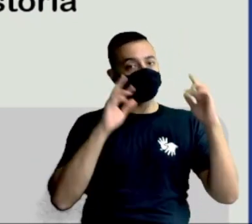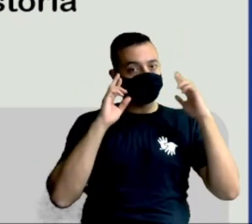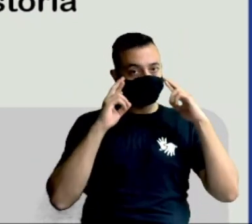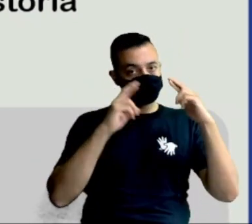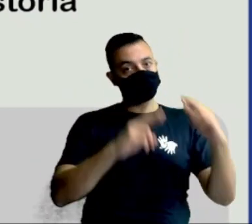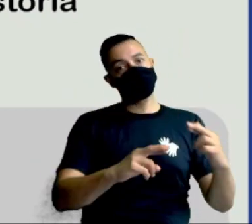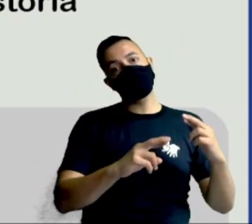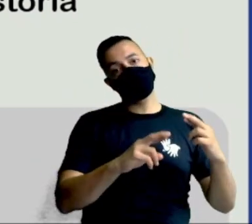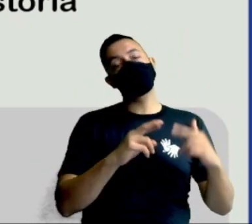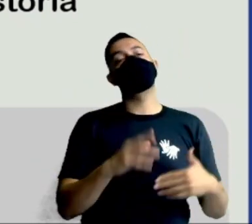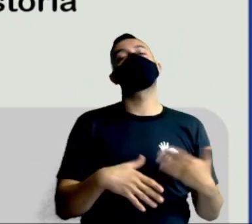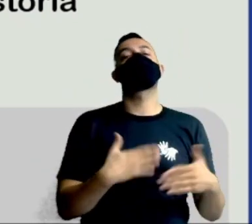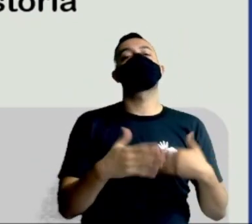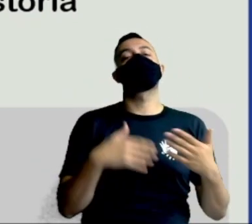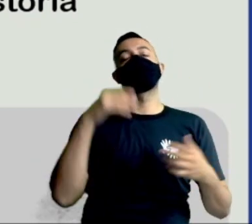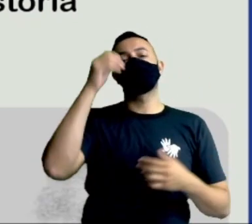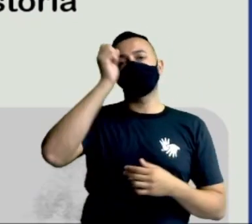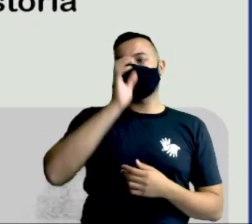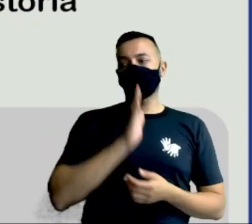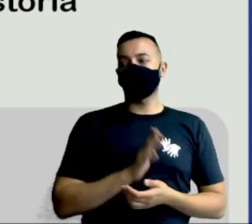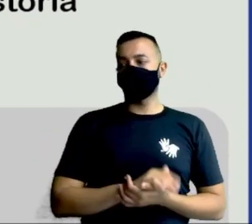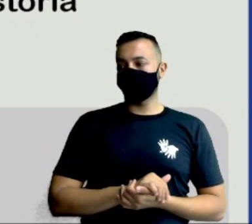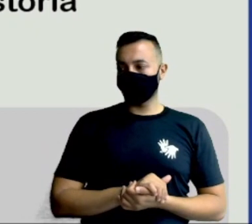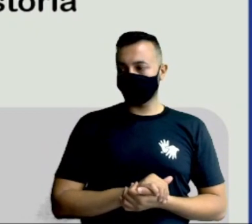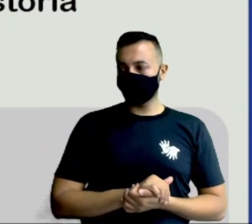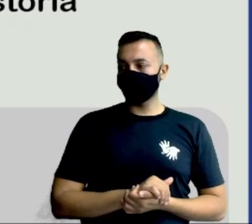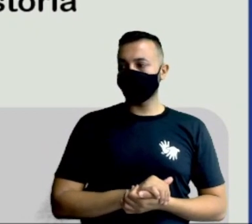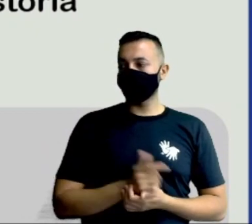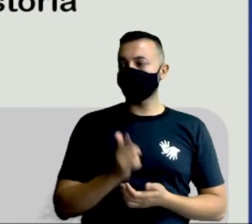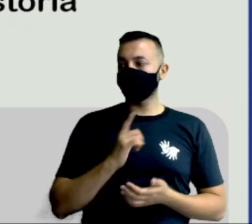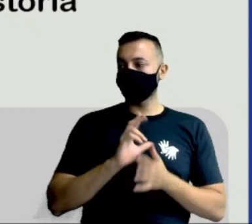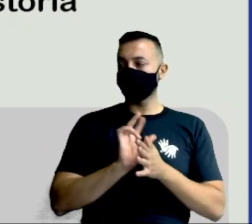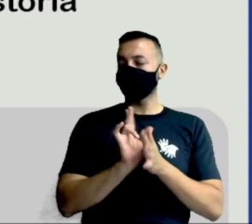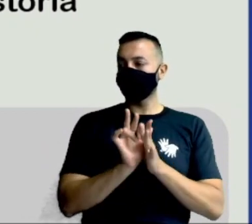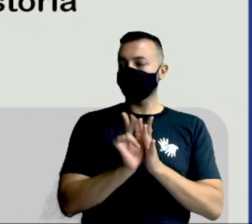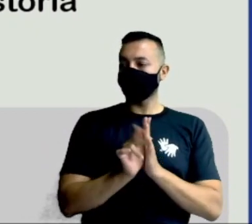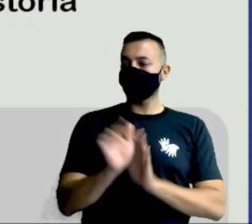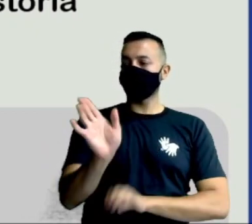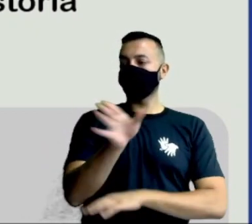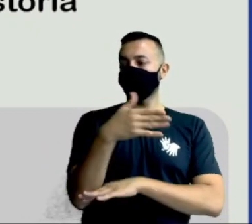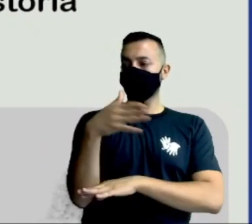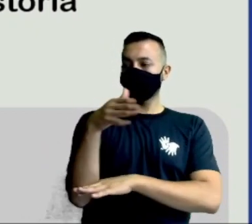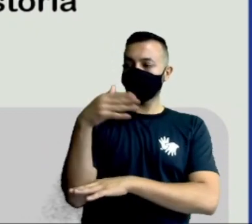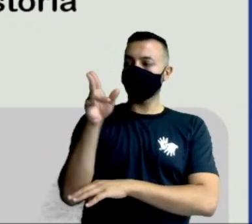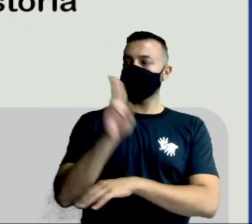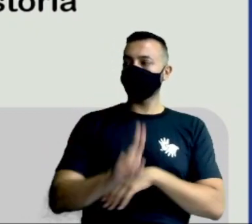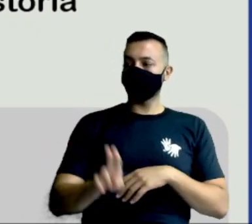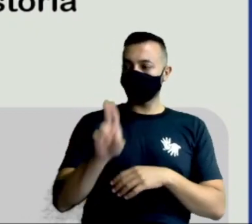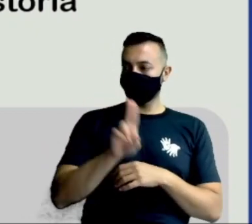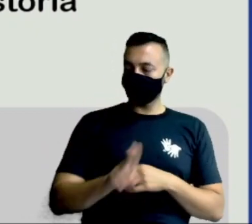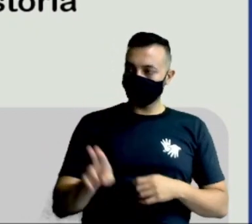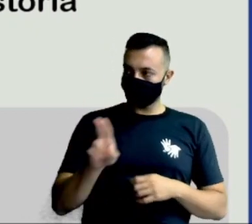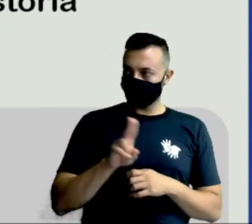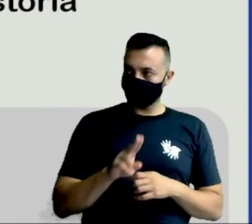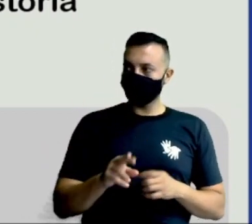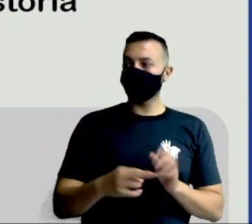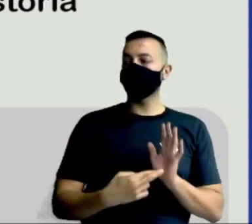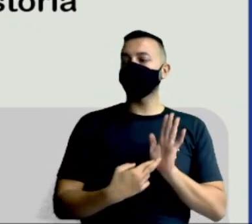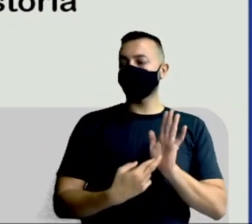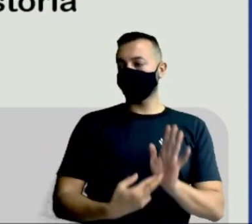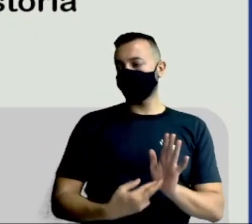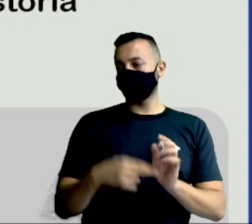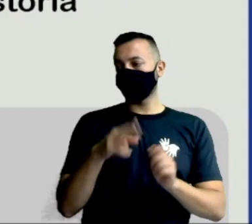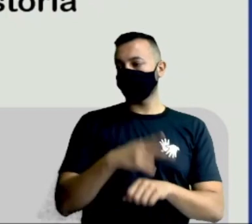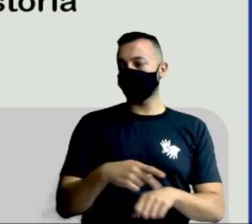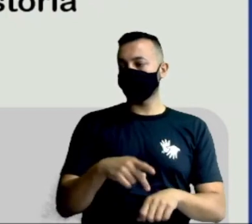aprender com a história da construção do Brasil. Então, nós temos aí, ó, várias bandeiras que foram utilizadas para representar